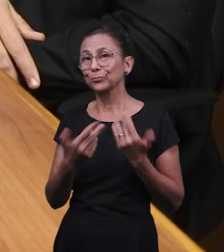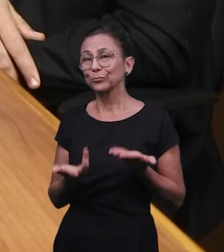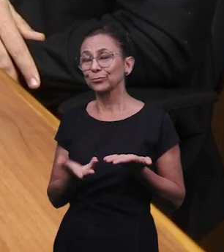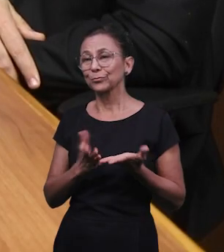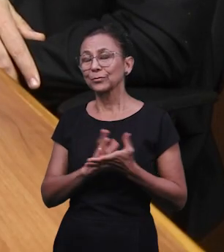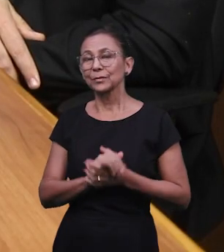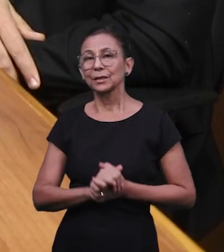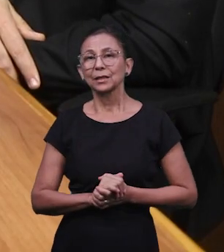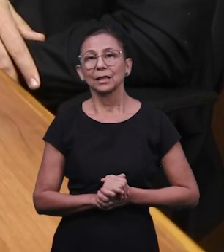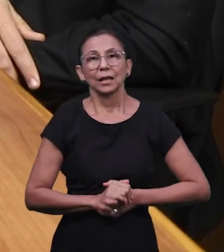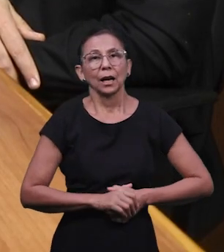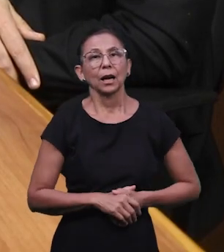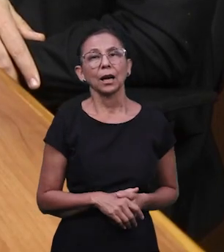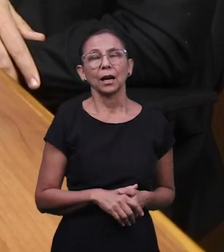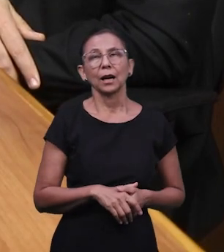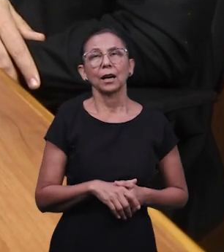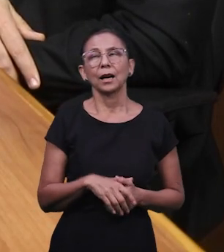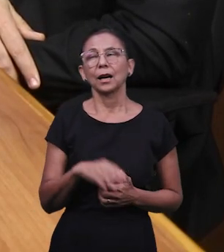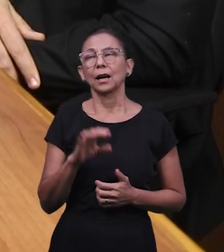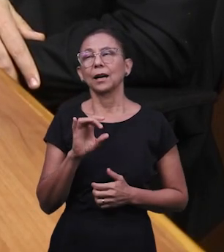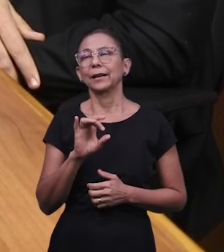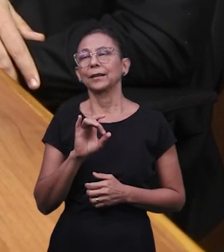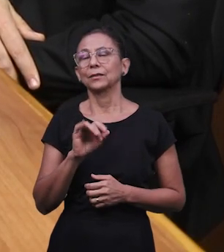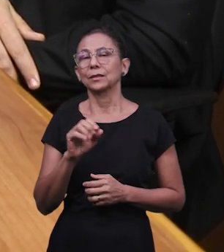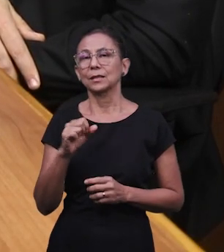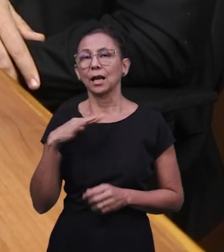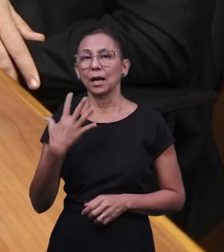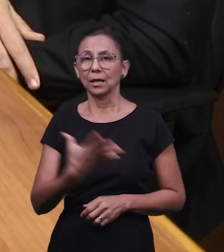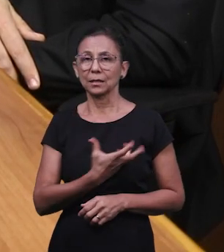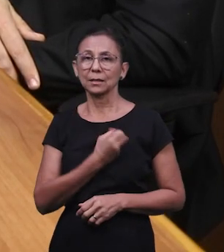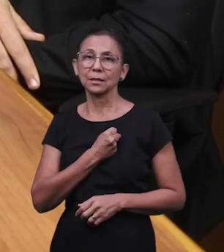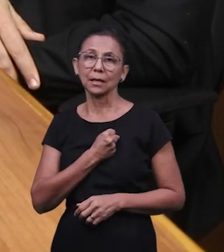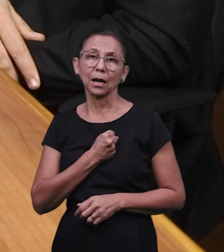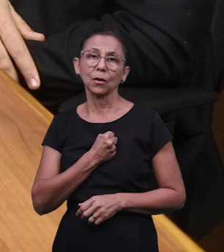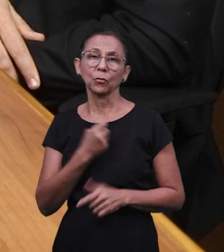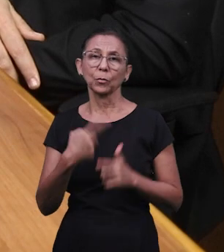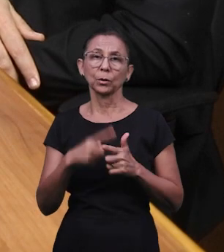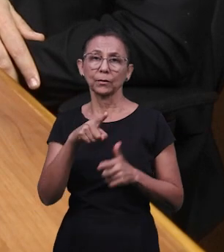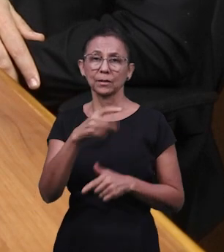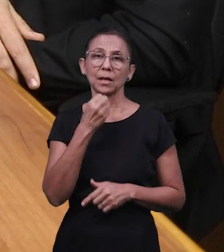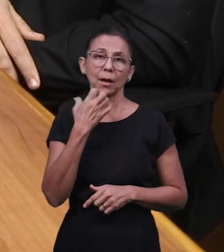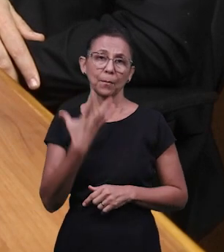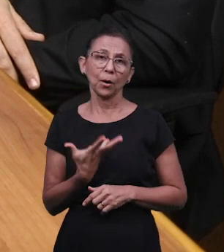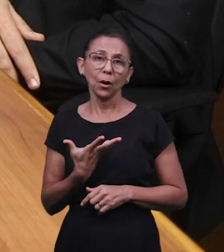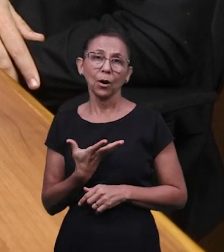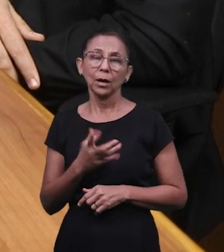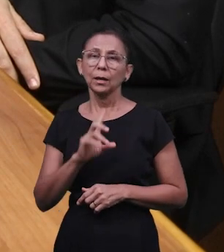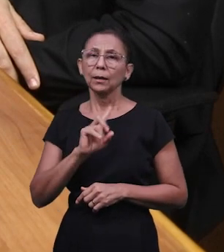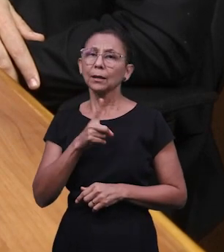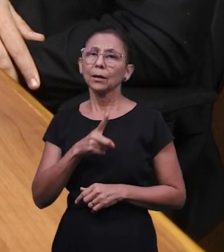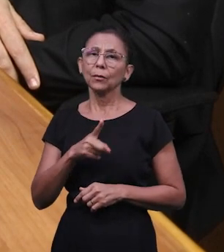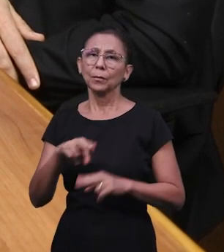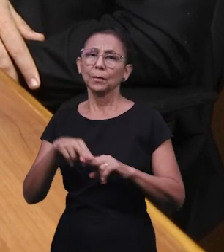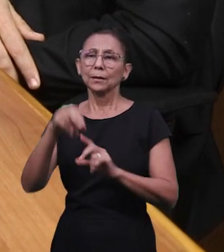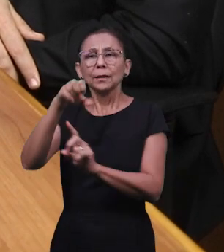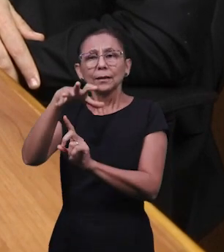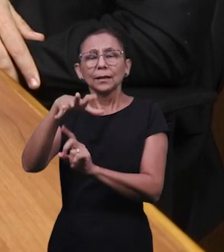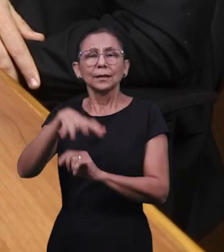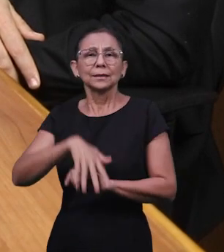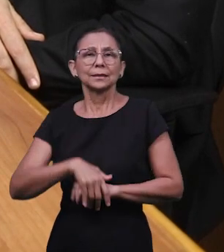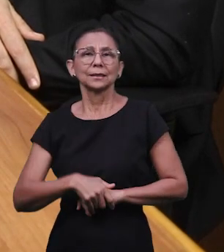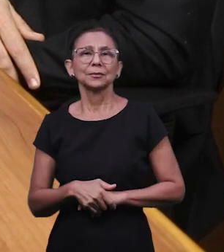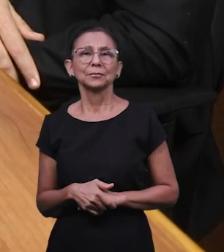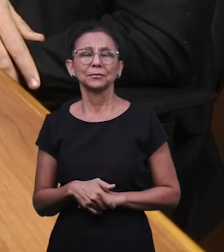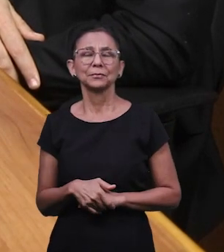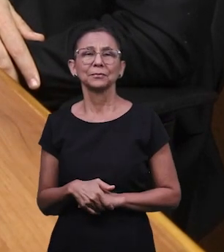Ele não diz assim, pela esmola sois salvos, ou pela caridade sois salvos, ou porque são muito bons. Não, pela graça. Mas qual que foi a